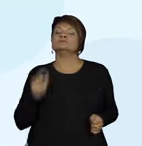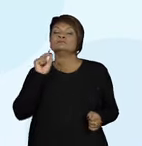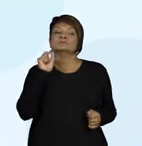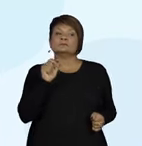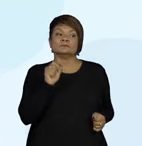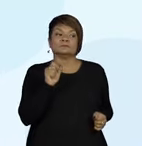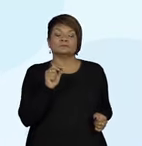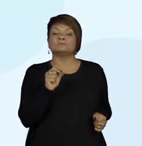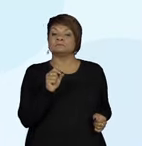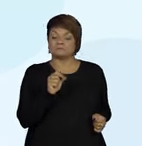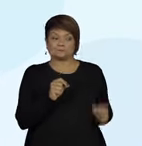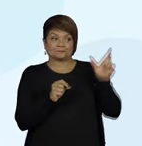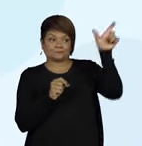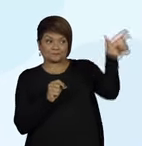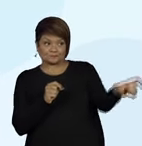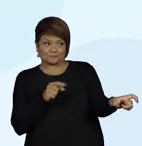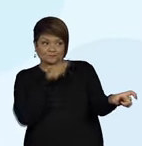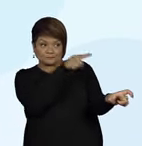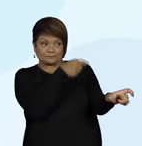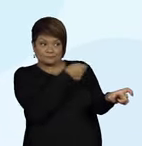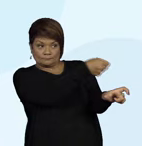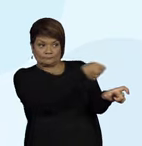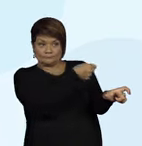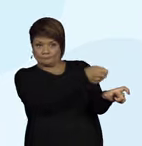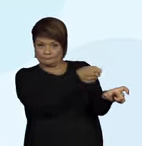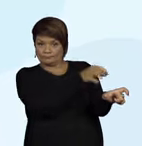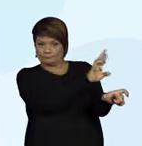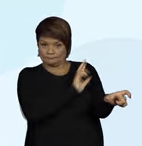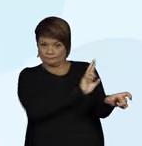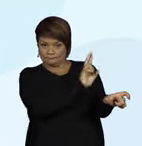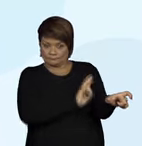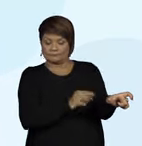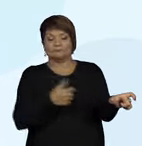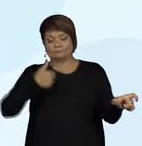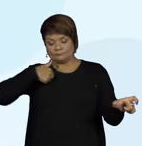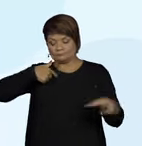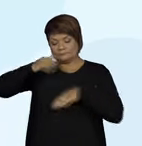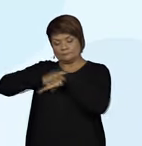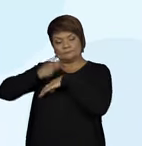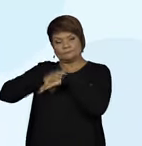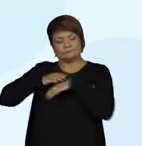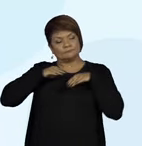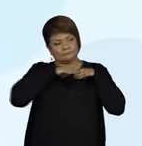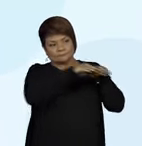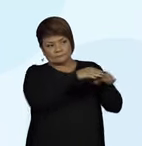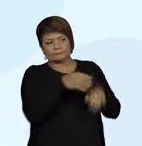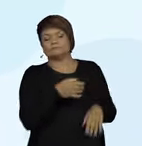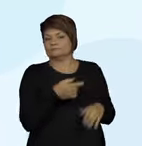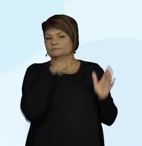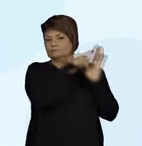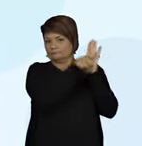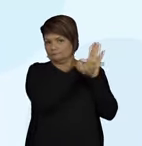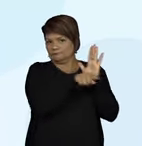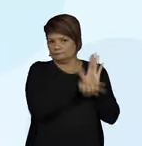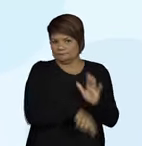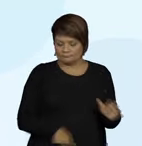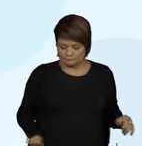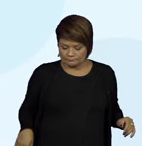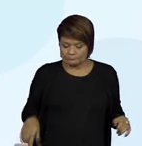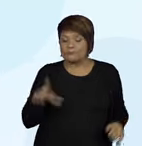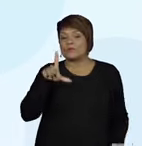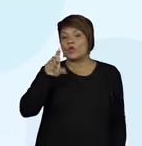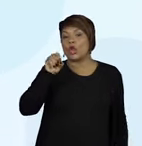foi entrevistada e quem entrevistou, né? Então, a Lorena já falou